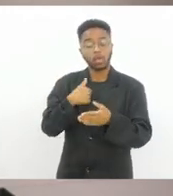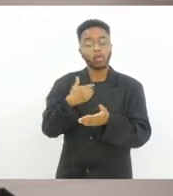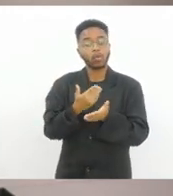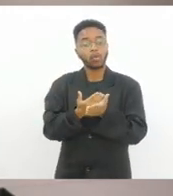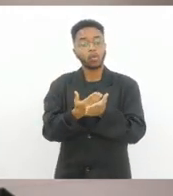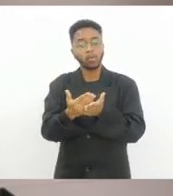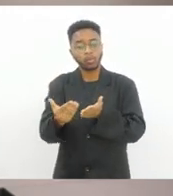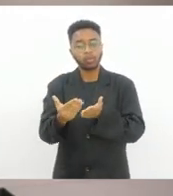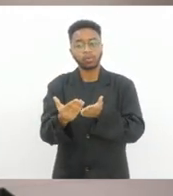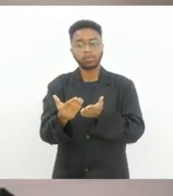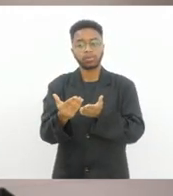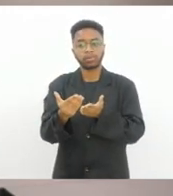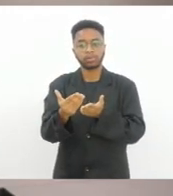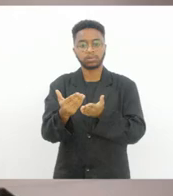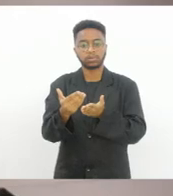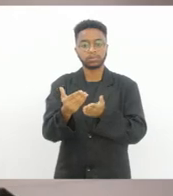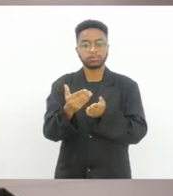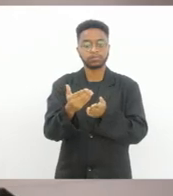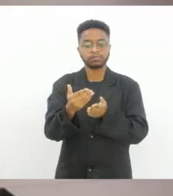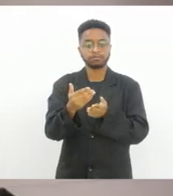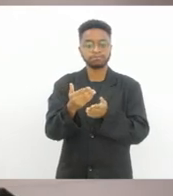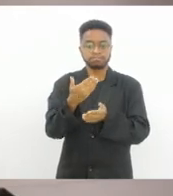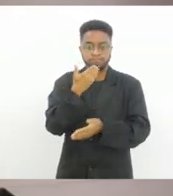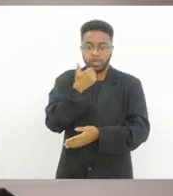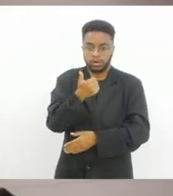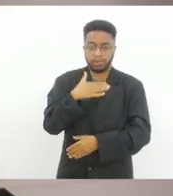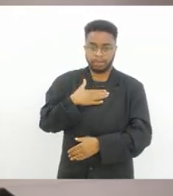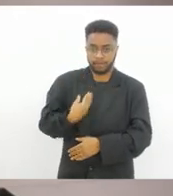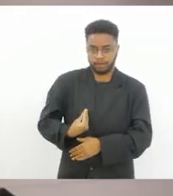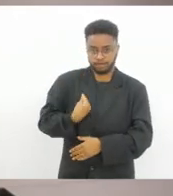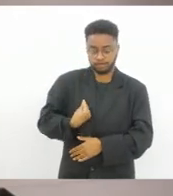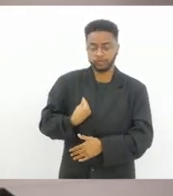eu comecei a dar uma erguida na minha vida,